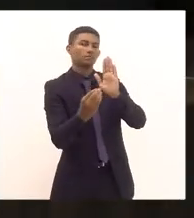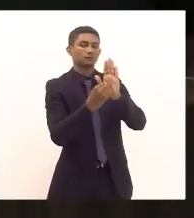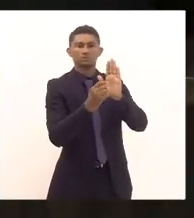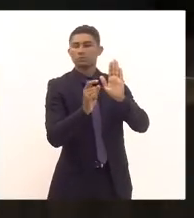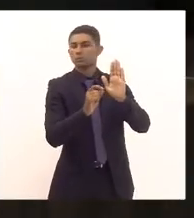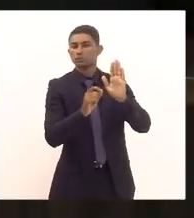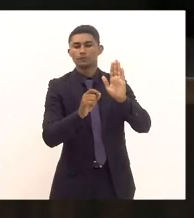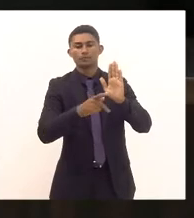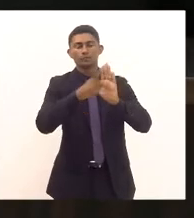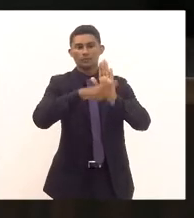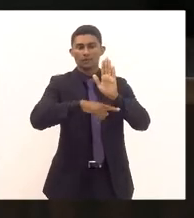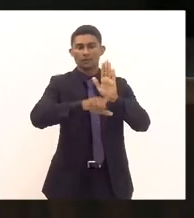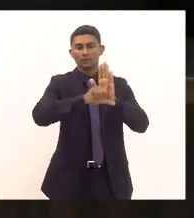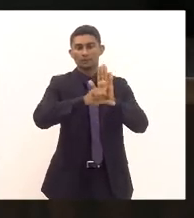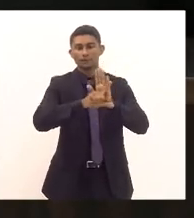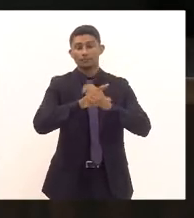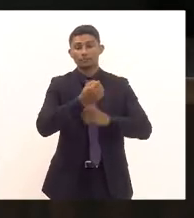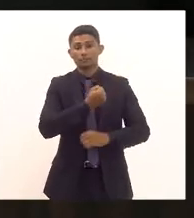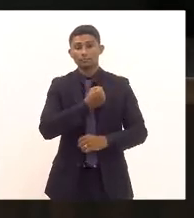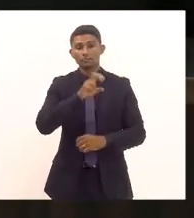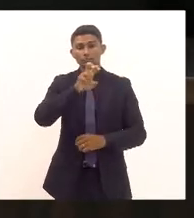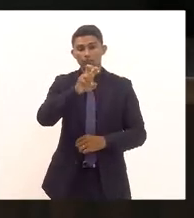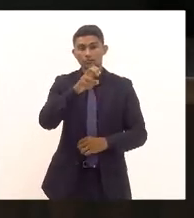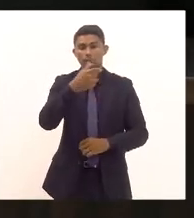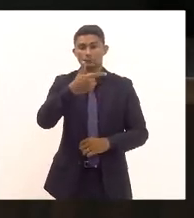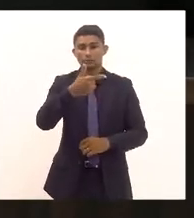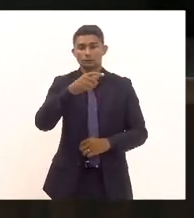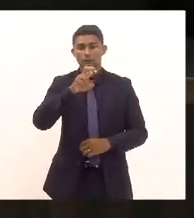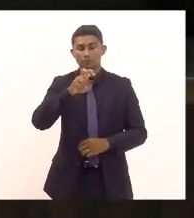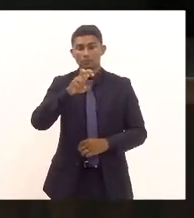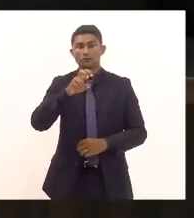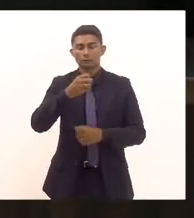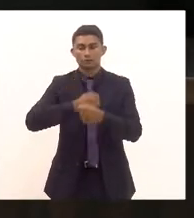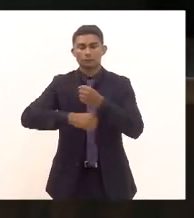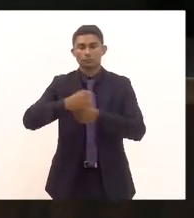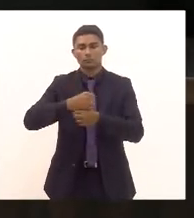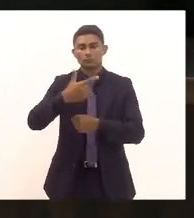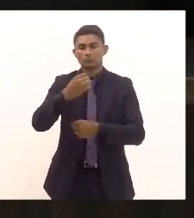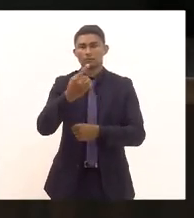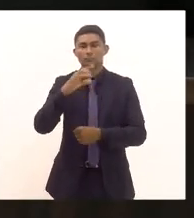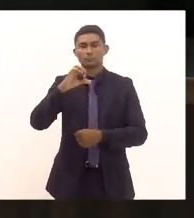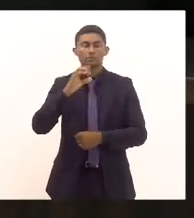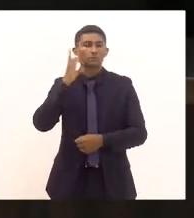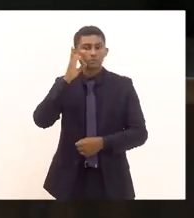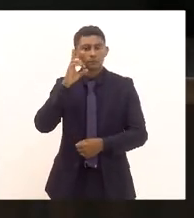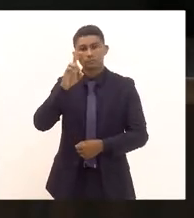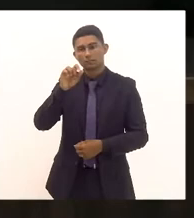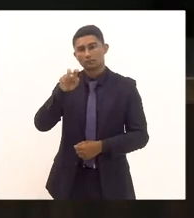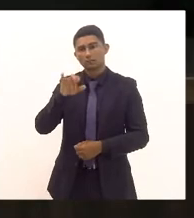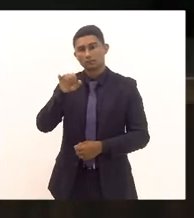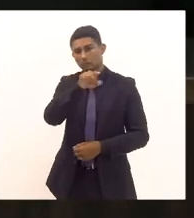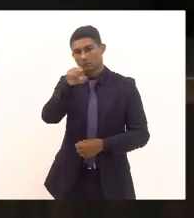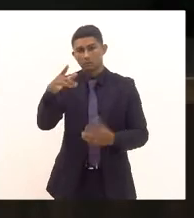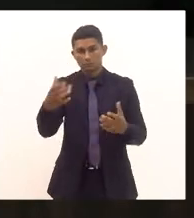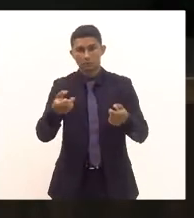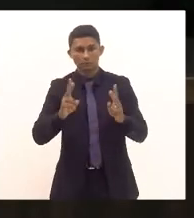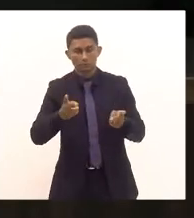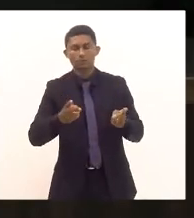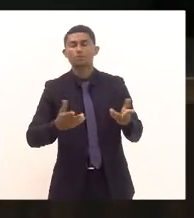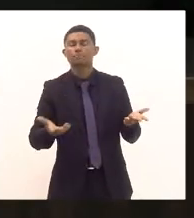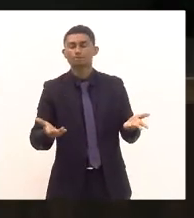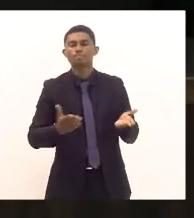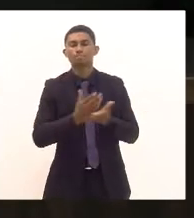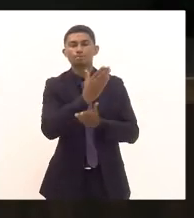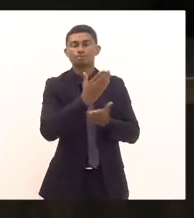o projeto de lei nº 5 25 de 19 Deputado a Dani Monteiro Se eu tiver aprovam permaneçam Como estão aprovado é